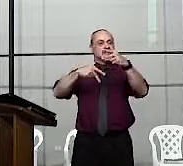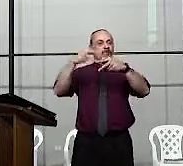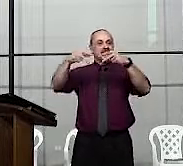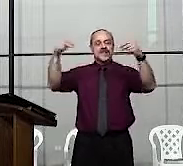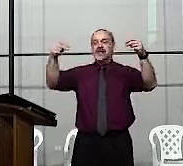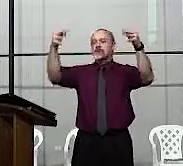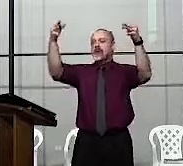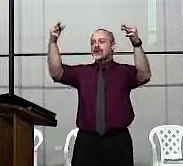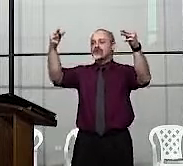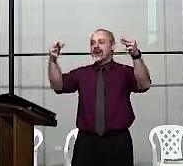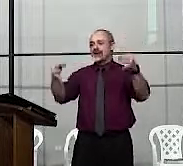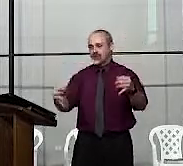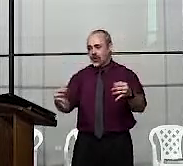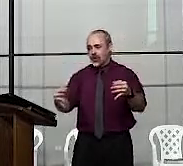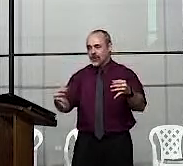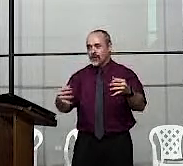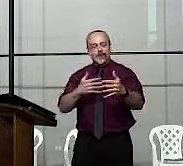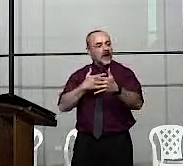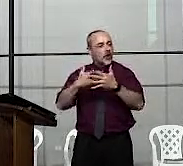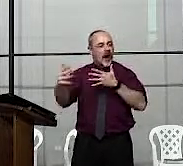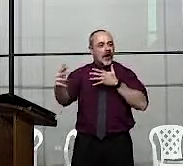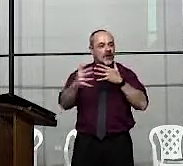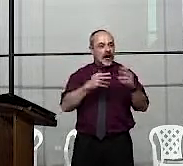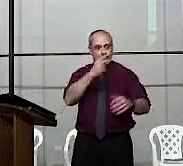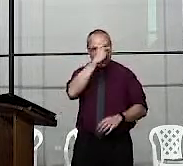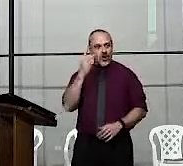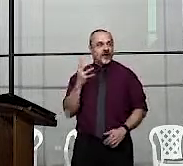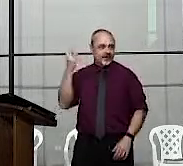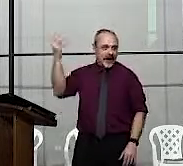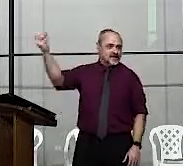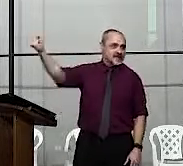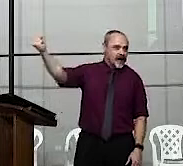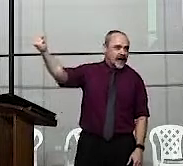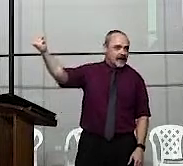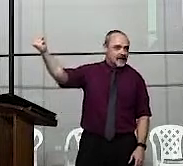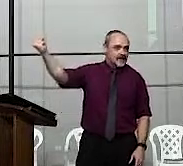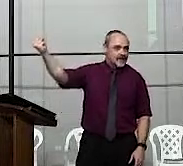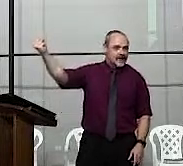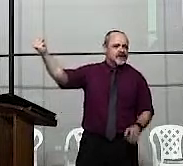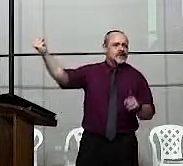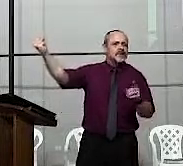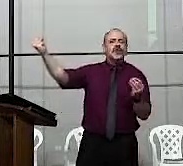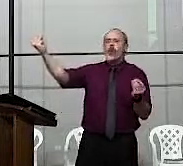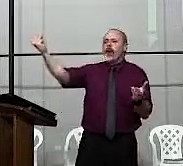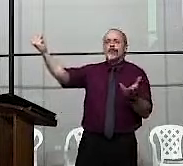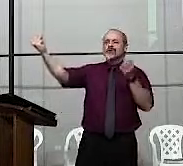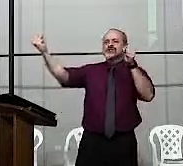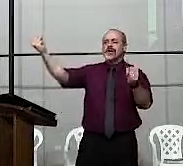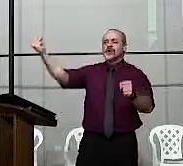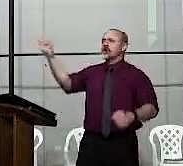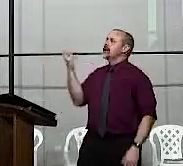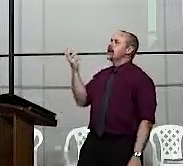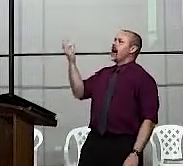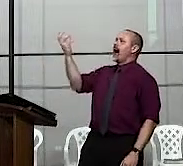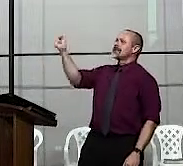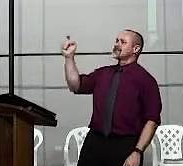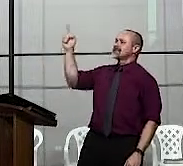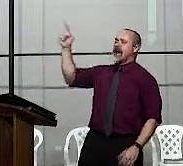oferecer esse presente perfeito para qualquer pessoa que vai aceitar. Mas como é possível